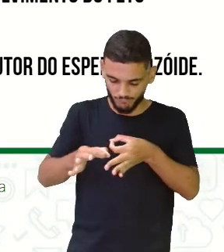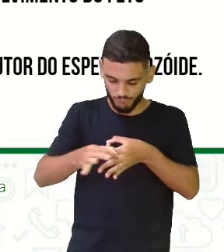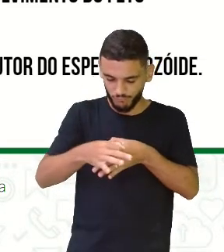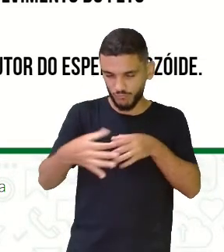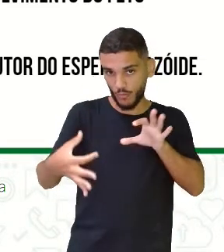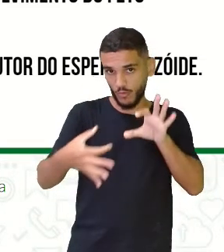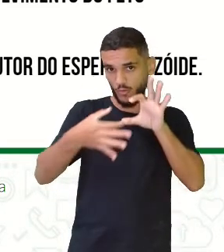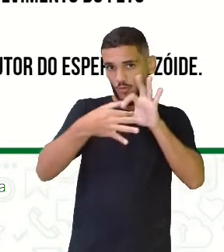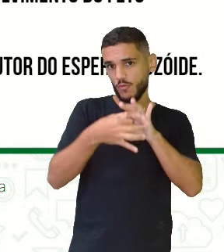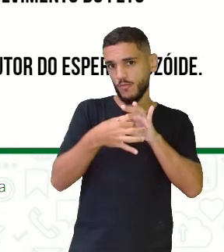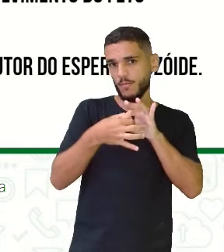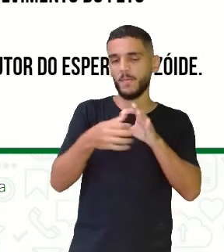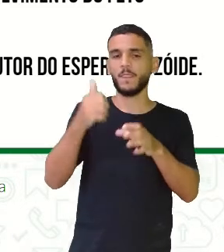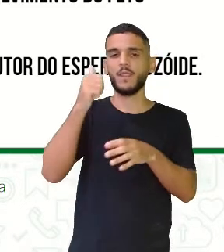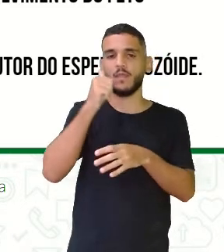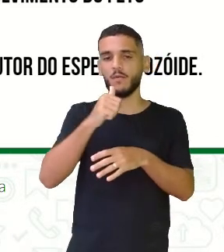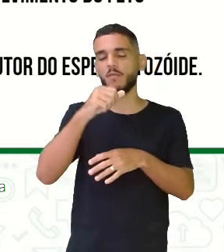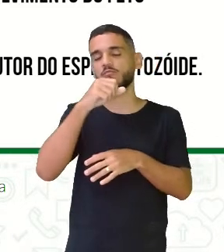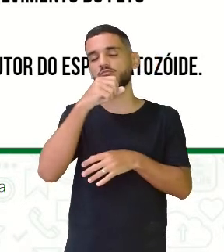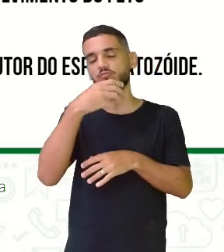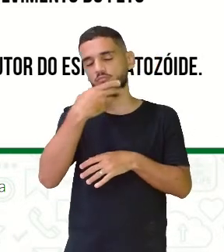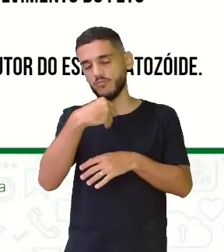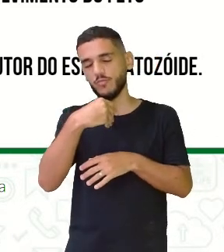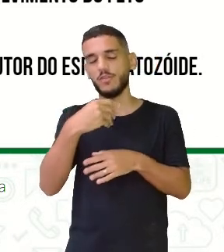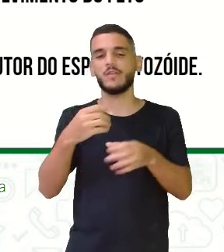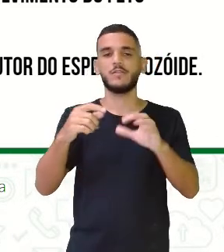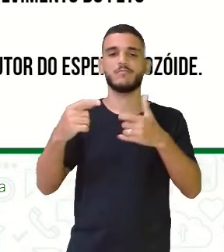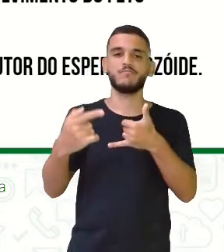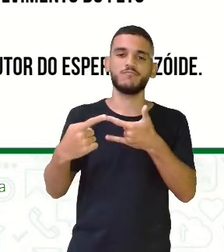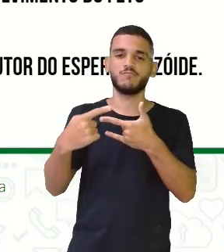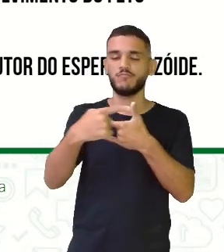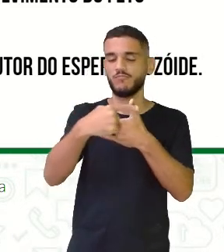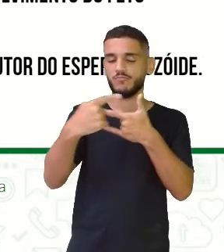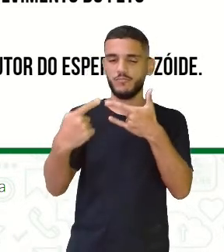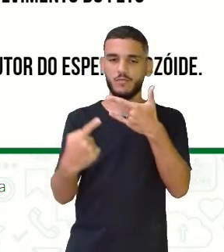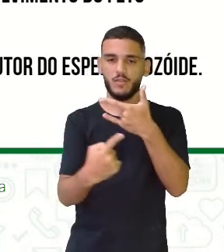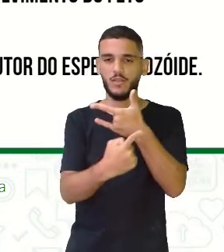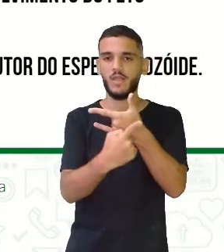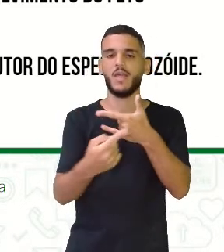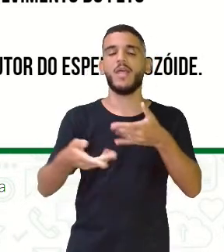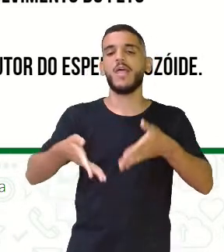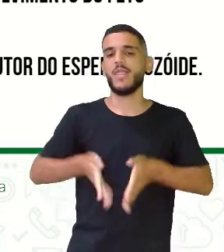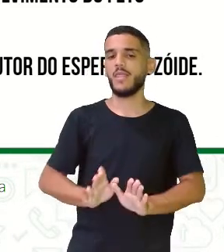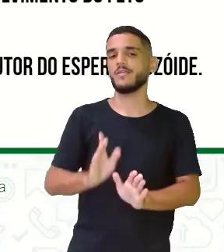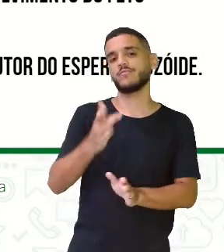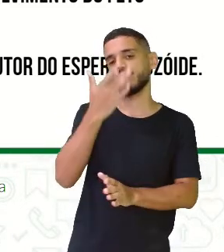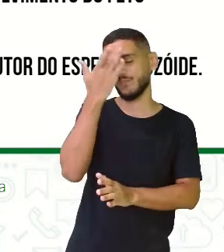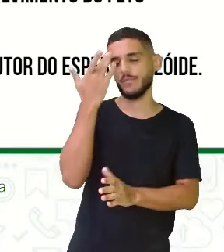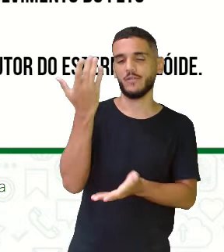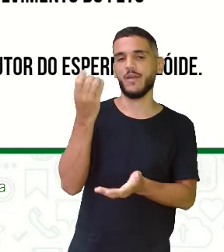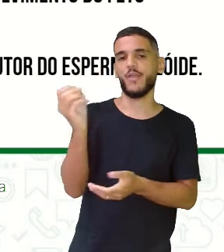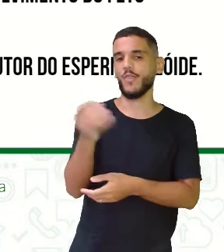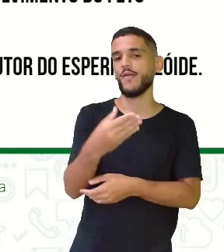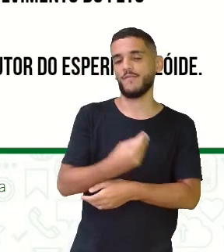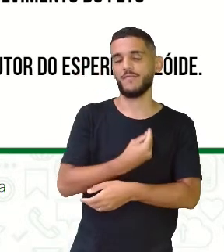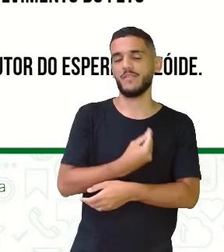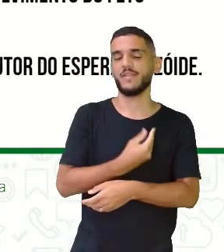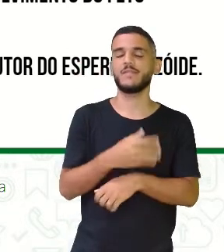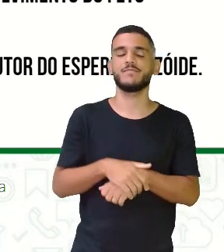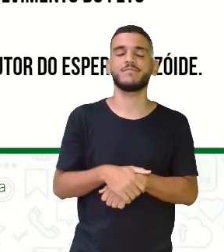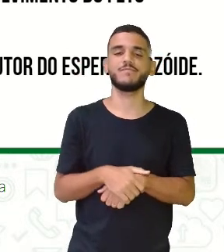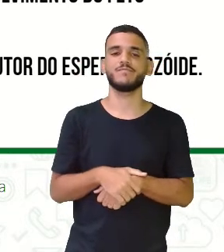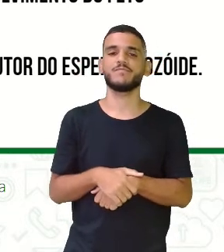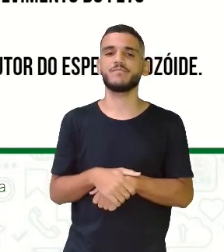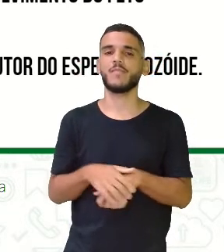a célula do sistema feminino, vem uma nova vida, né? Então, o sistema reprodutor, também chamado de sistema